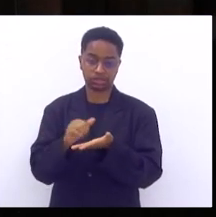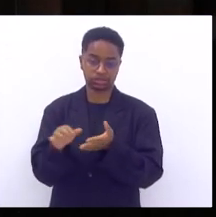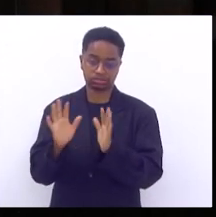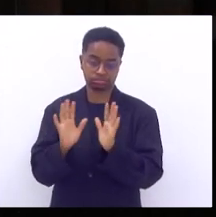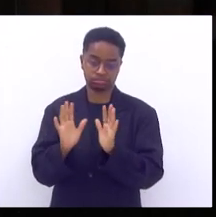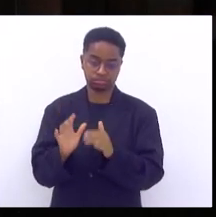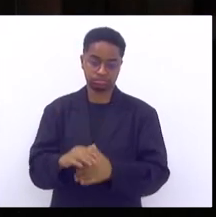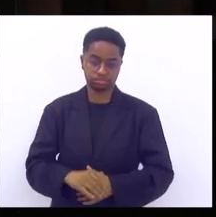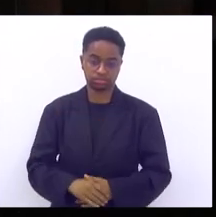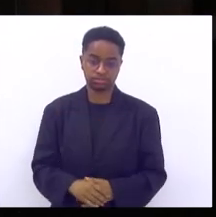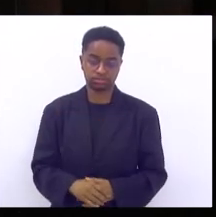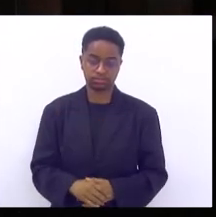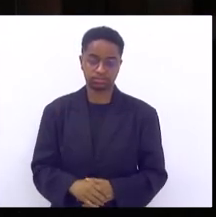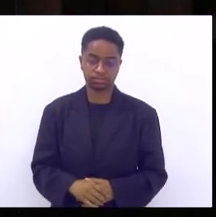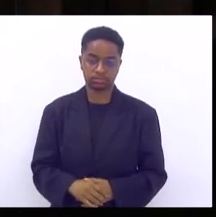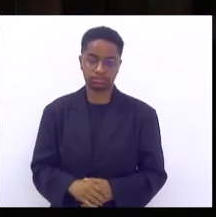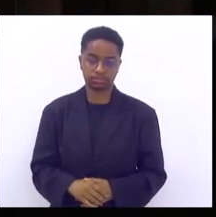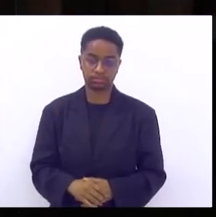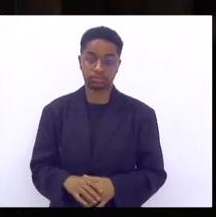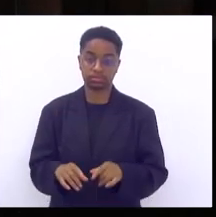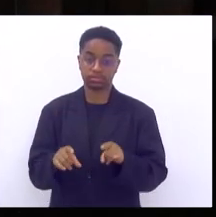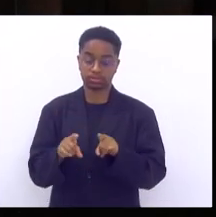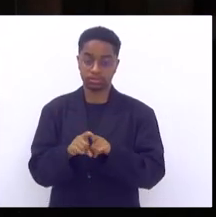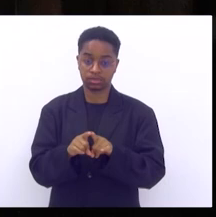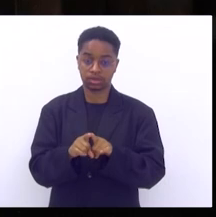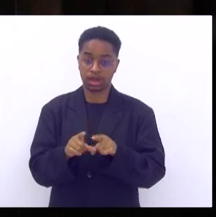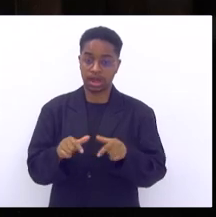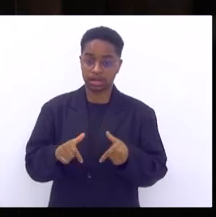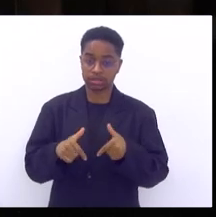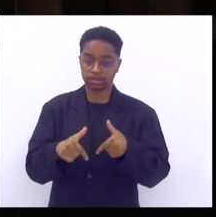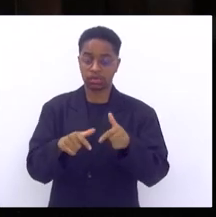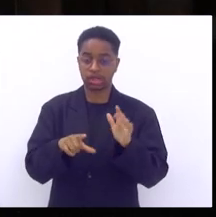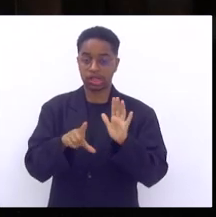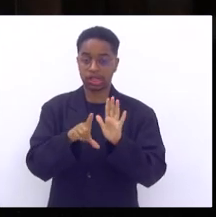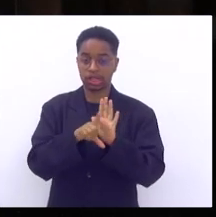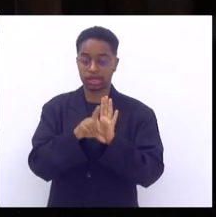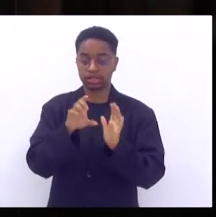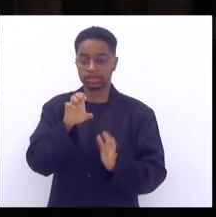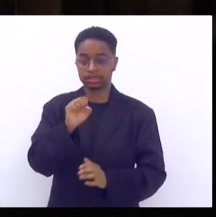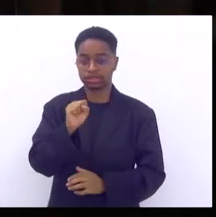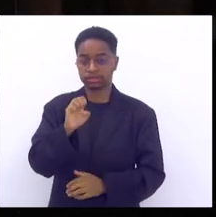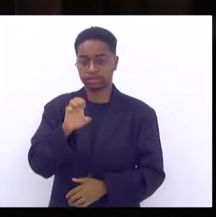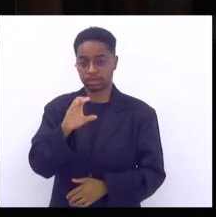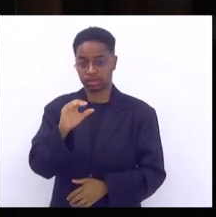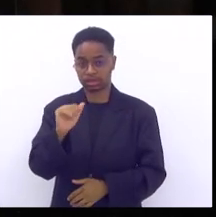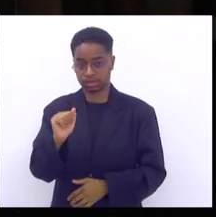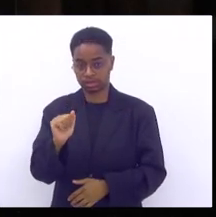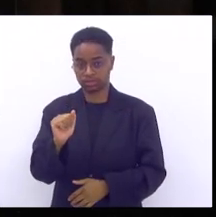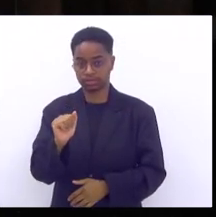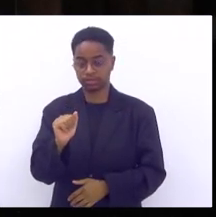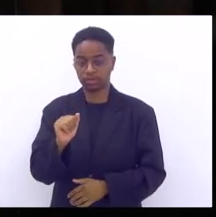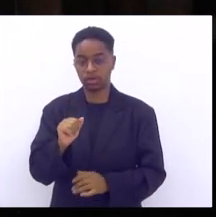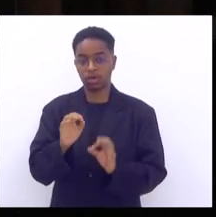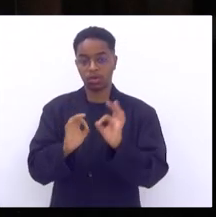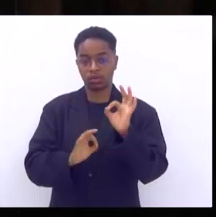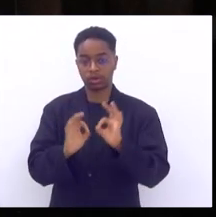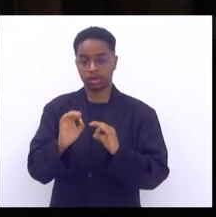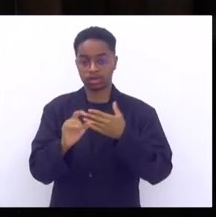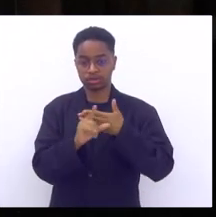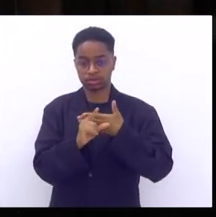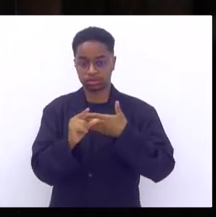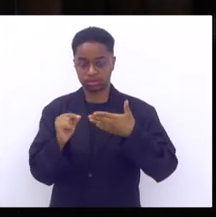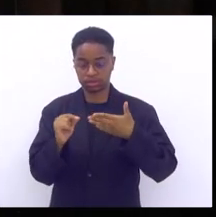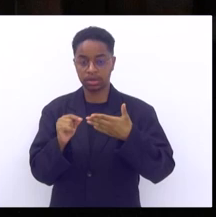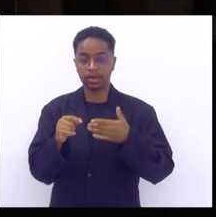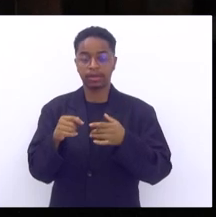específico. E a Operação Lei Seca, que é coordenada pela Casa Civil, prevê fazer 3